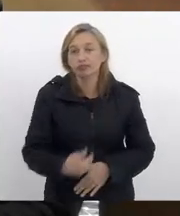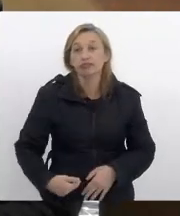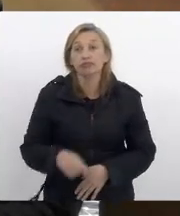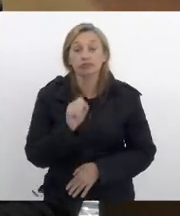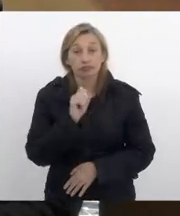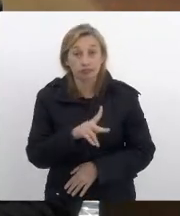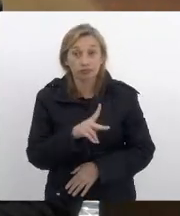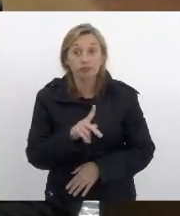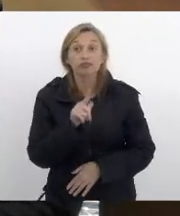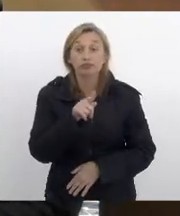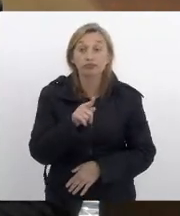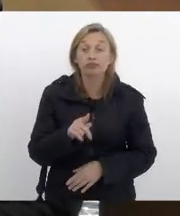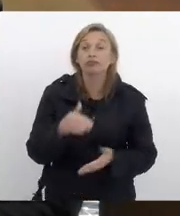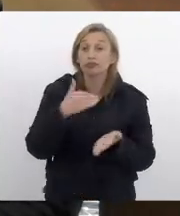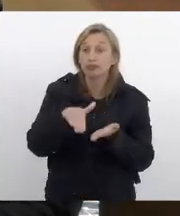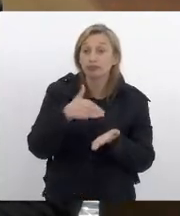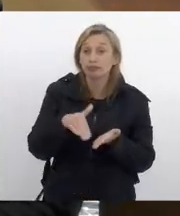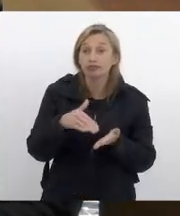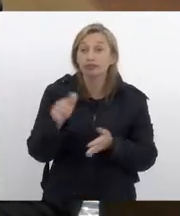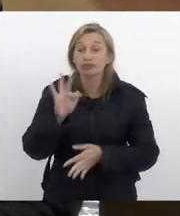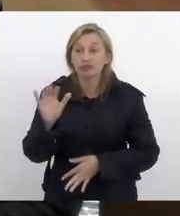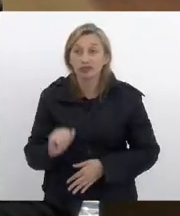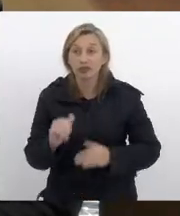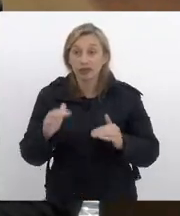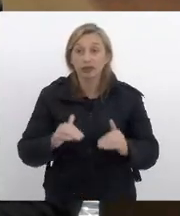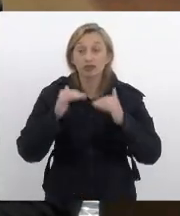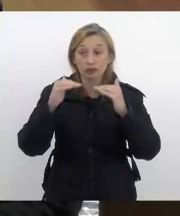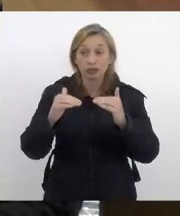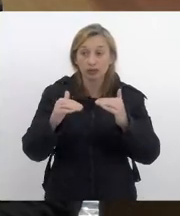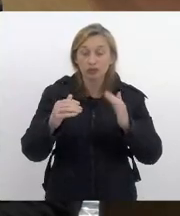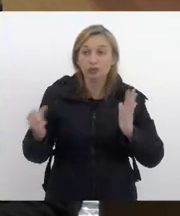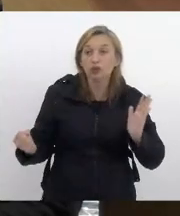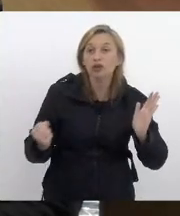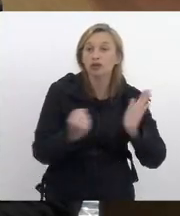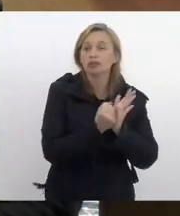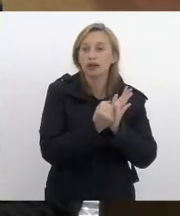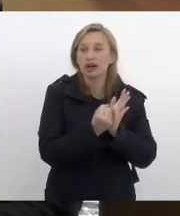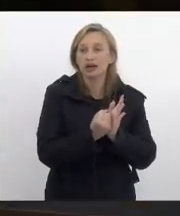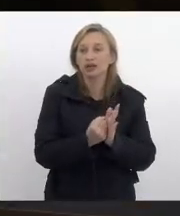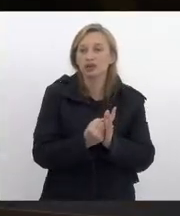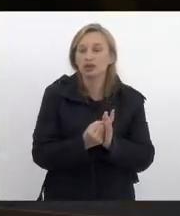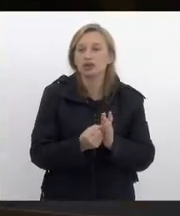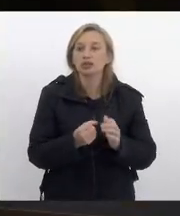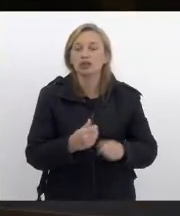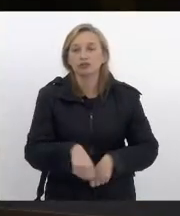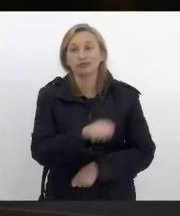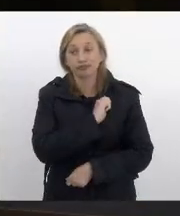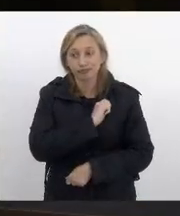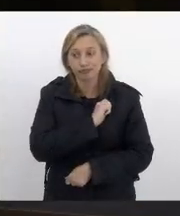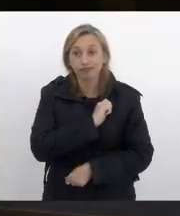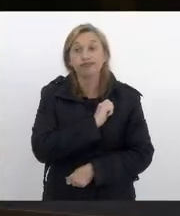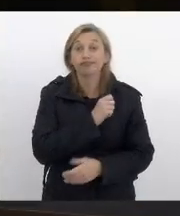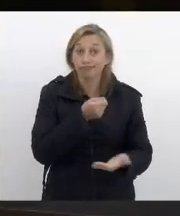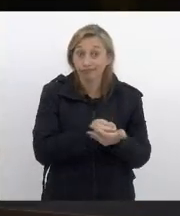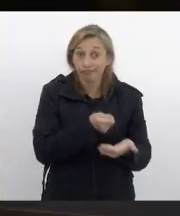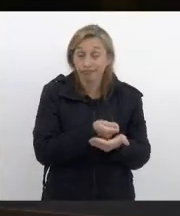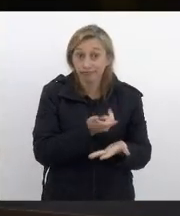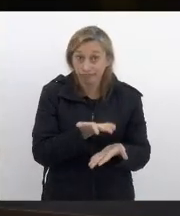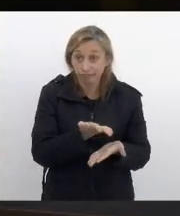Isso compete o quê? A Secretaria de Fazenda submete os impactos ao regime de recuperação fiscal, é